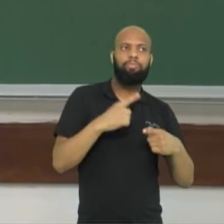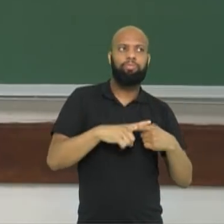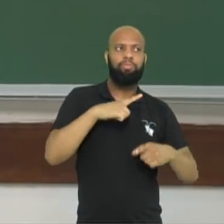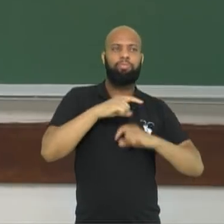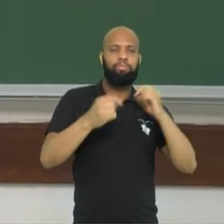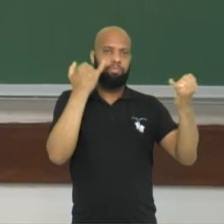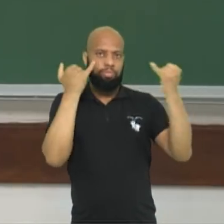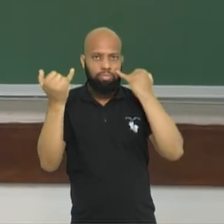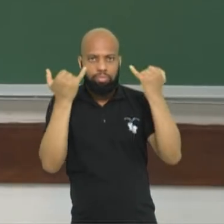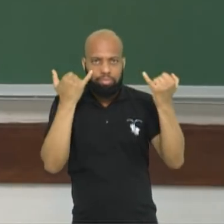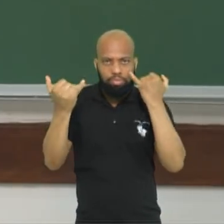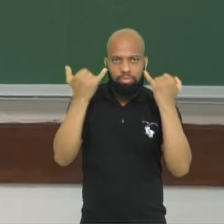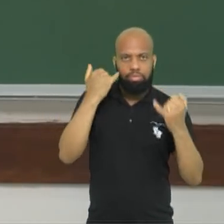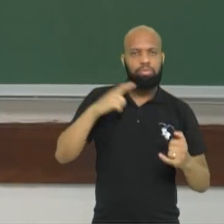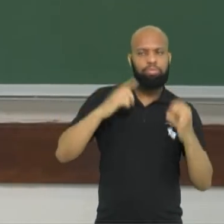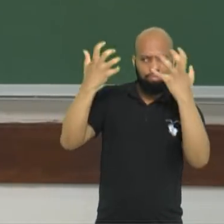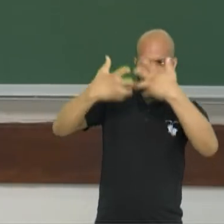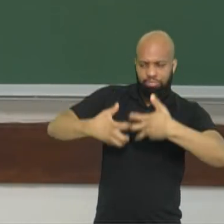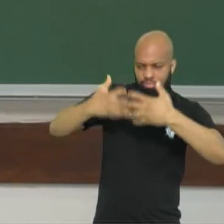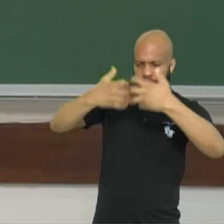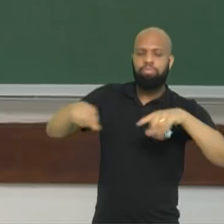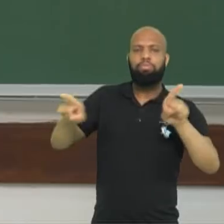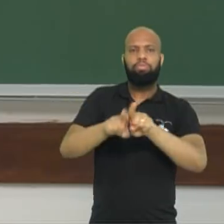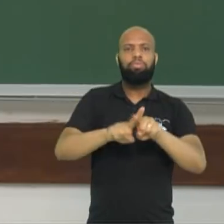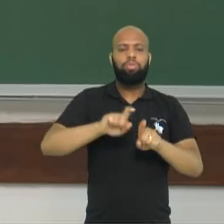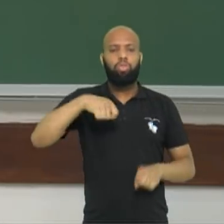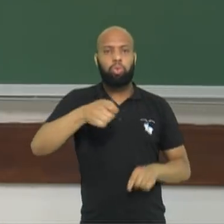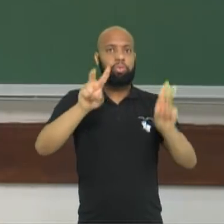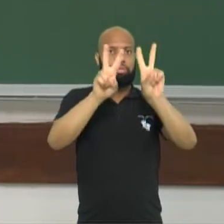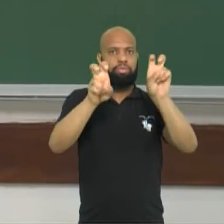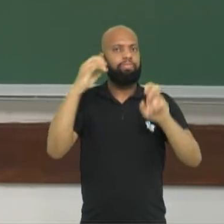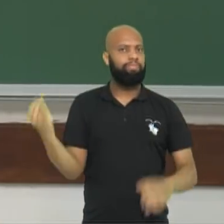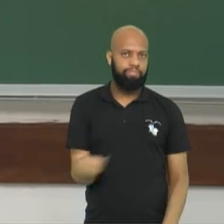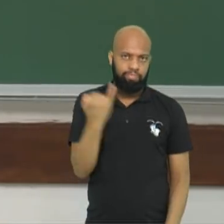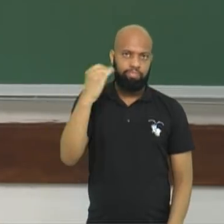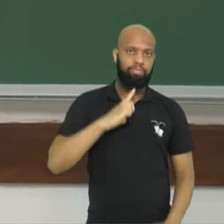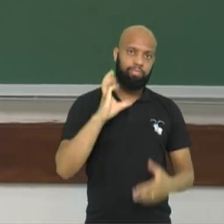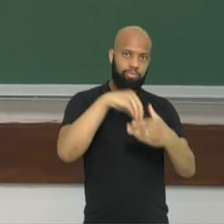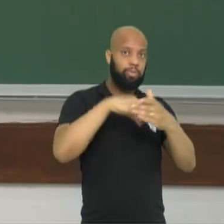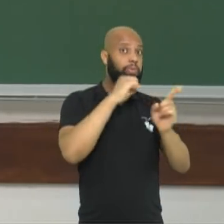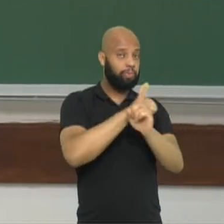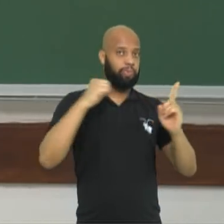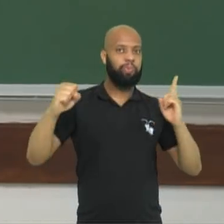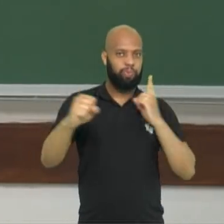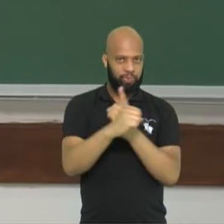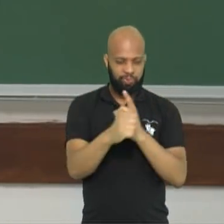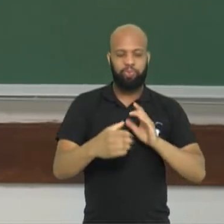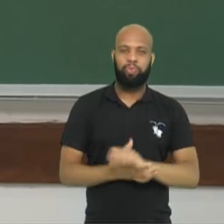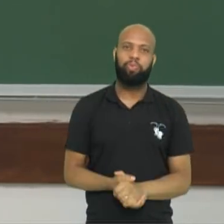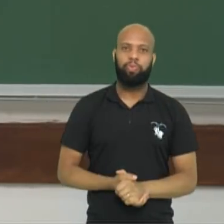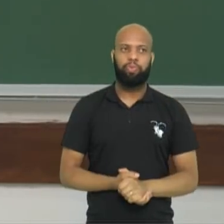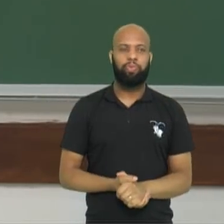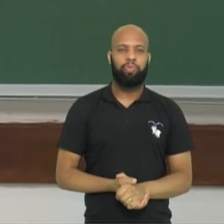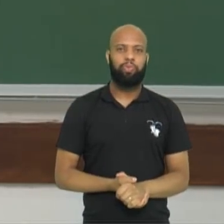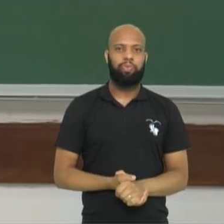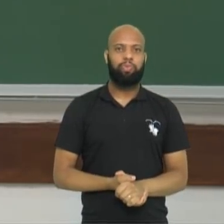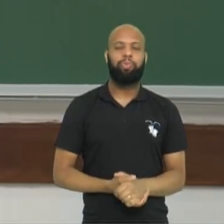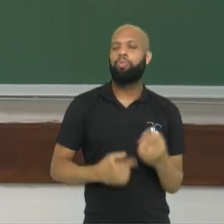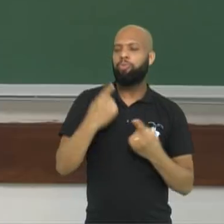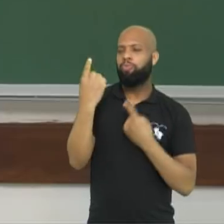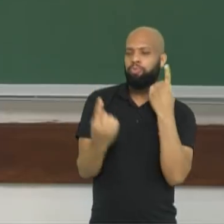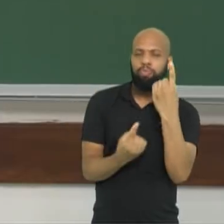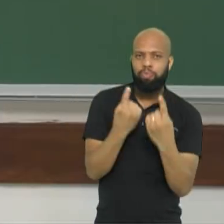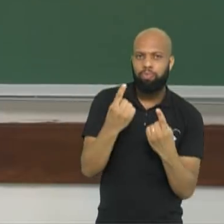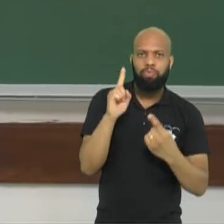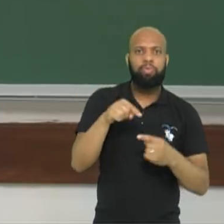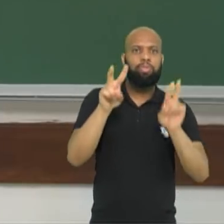ali informações, reflexões, né, sobre temas bem importantes da nossa sociedade, certo? E qual será